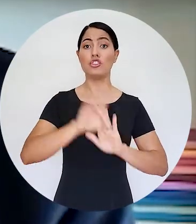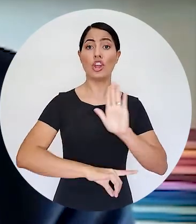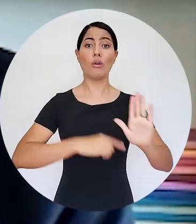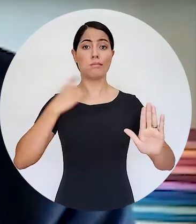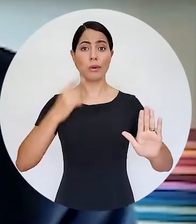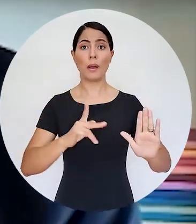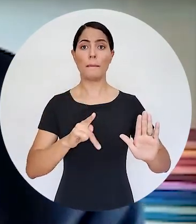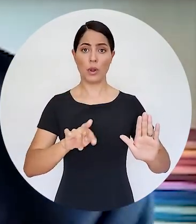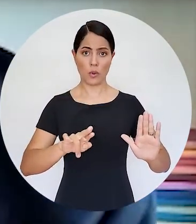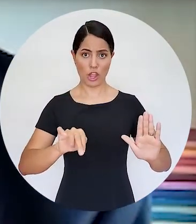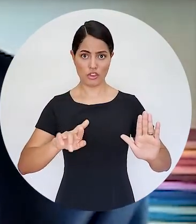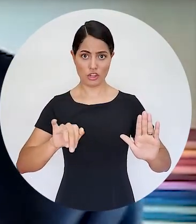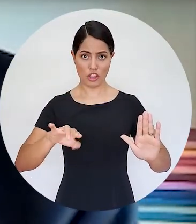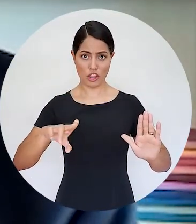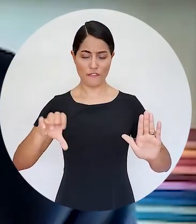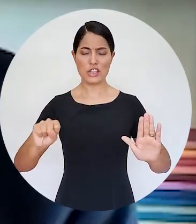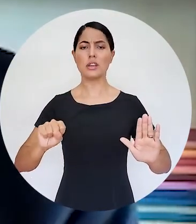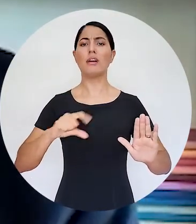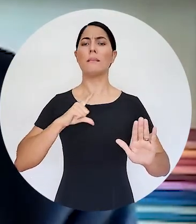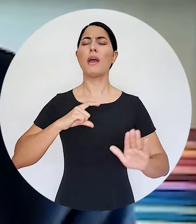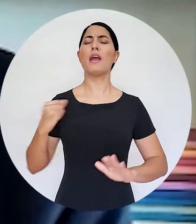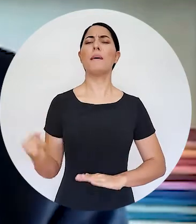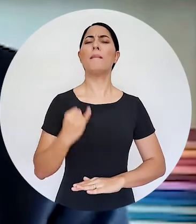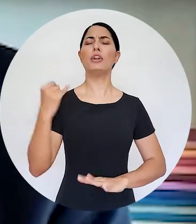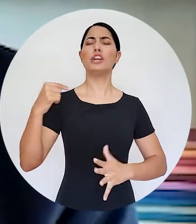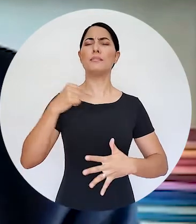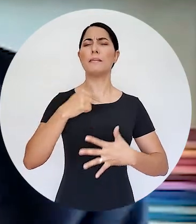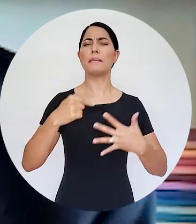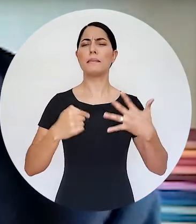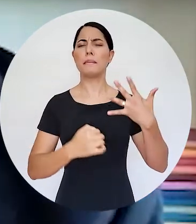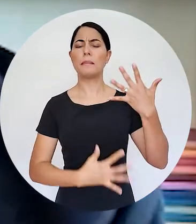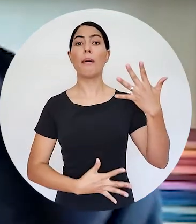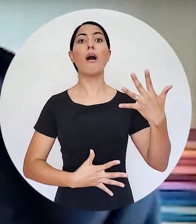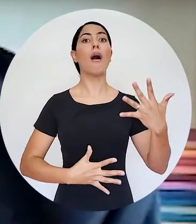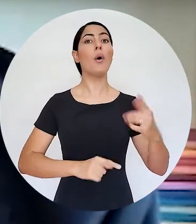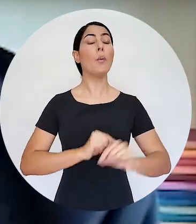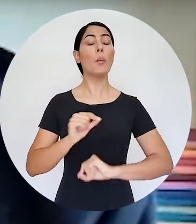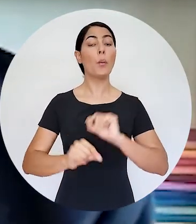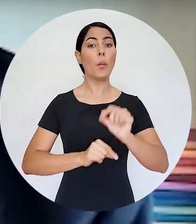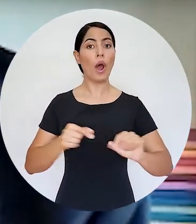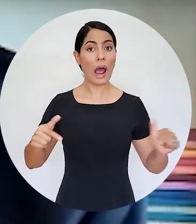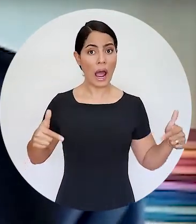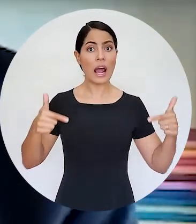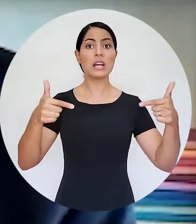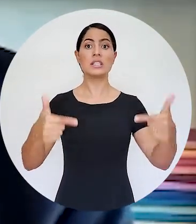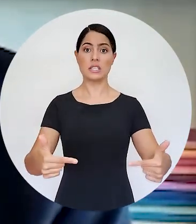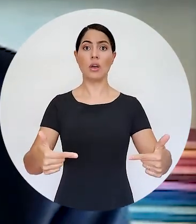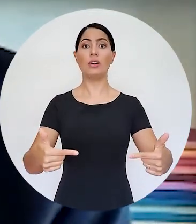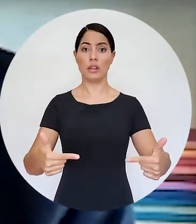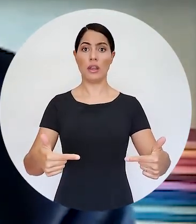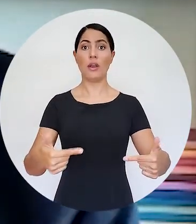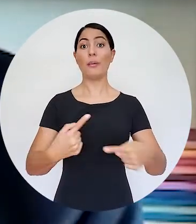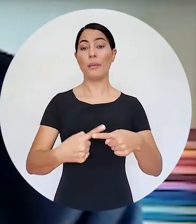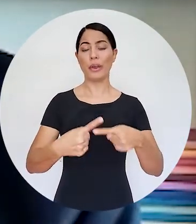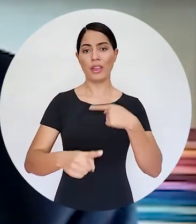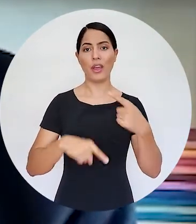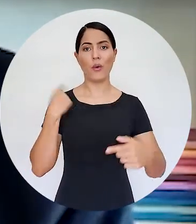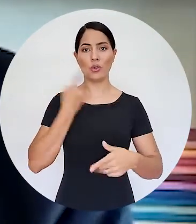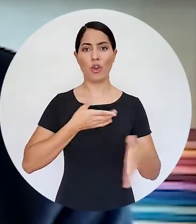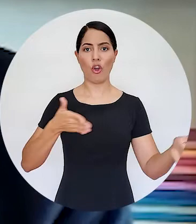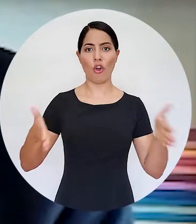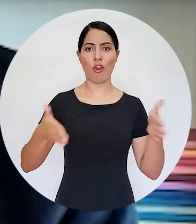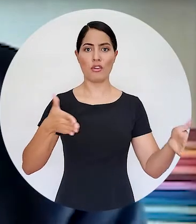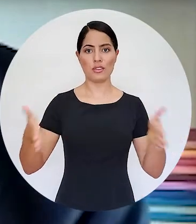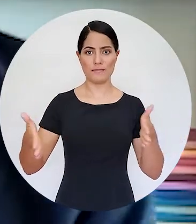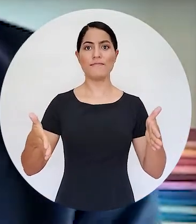discutidas no Congresso que são muito importante para a advocacia nós temos aí uma pauta uma agenda se você já é o último ano